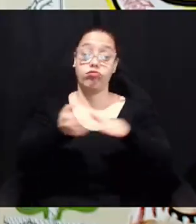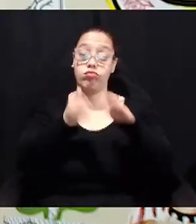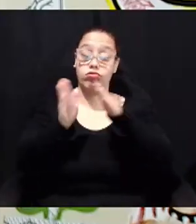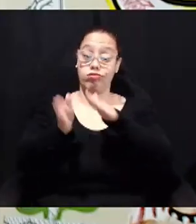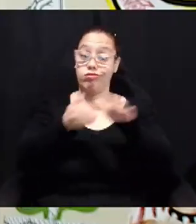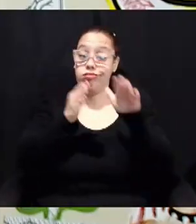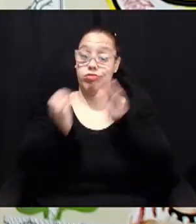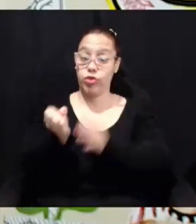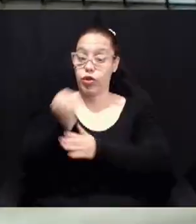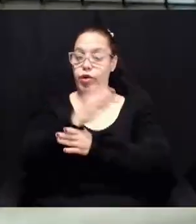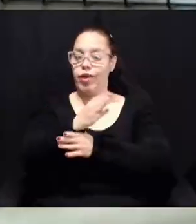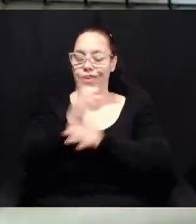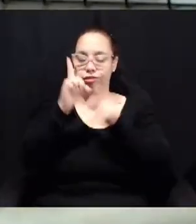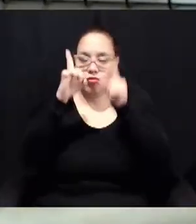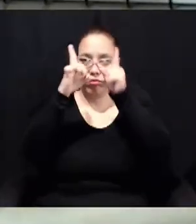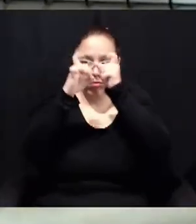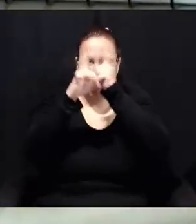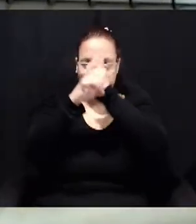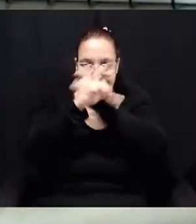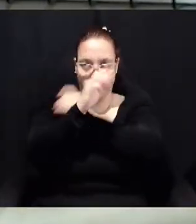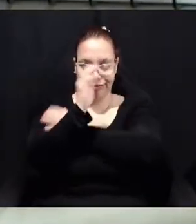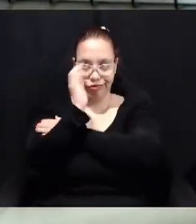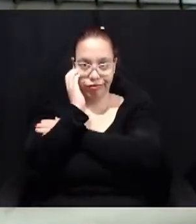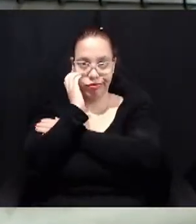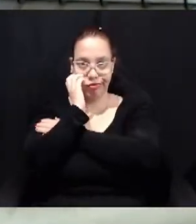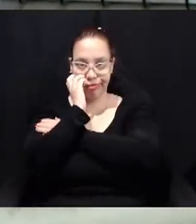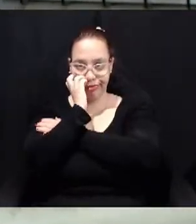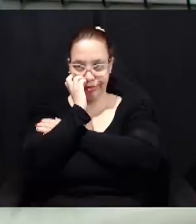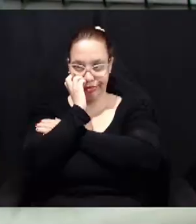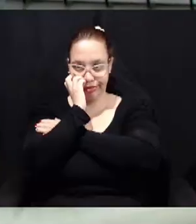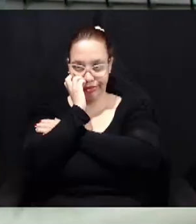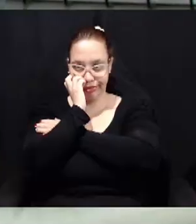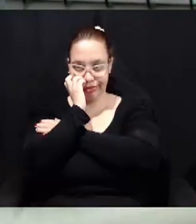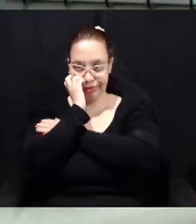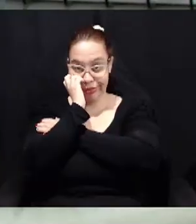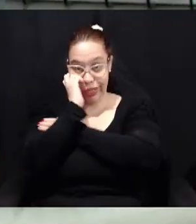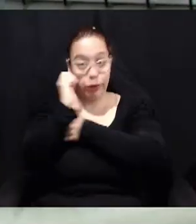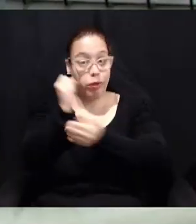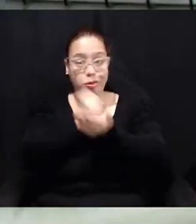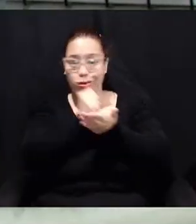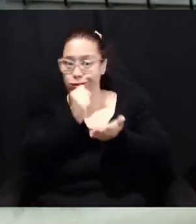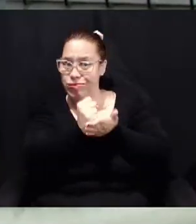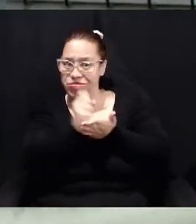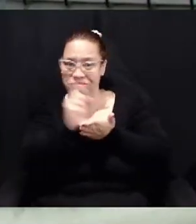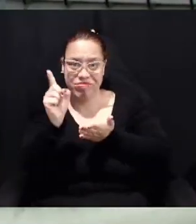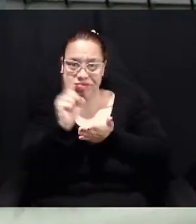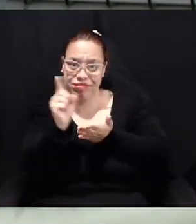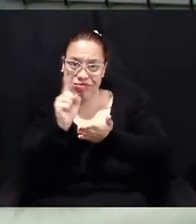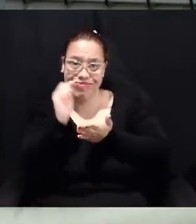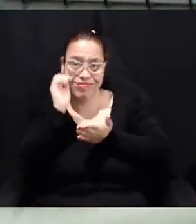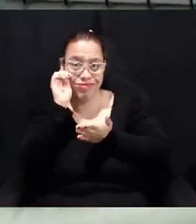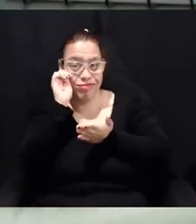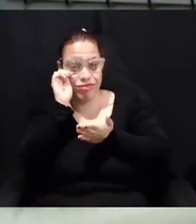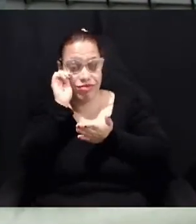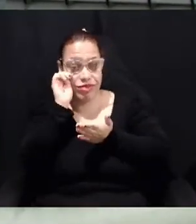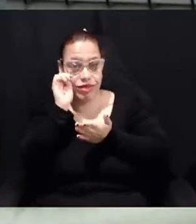mais difícil. Porque a gente não está simplesmente fazendo uma contratação de licença para poder